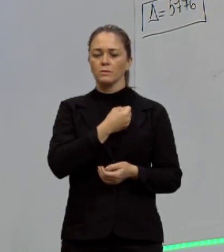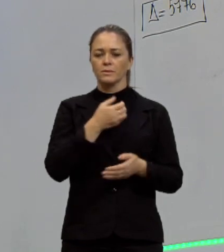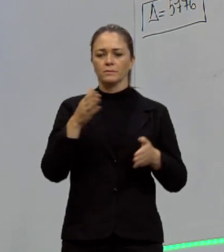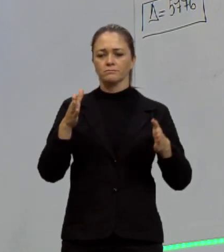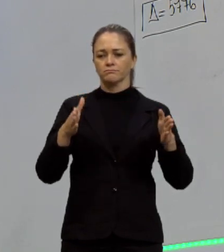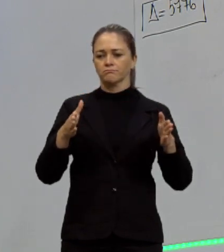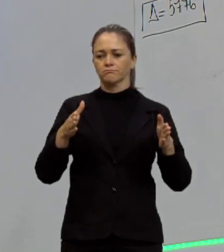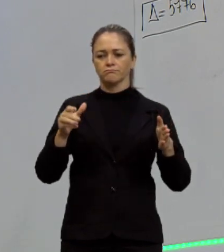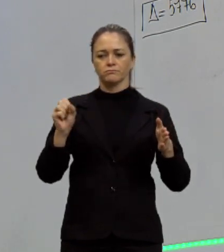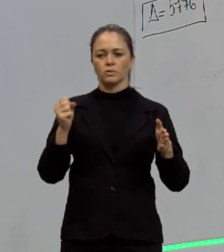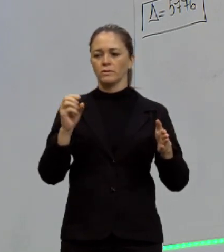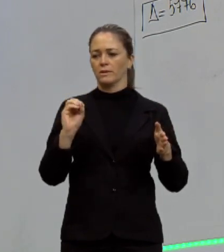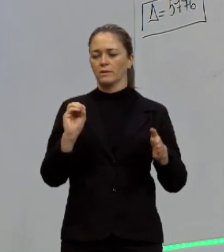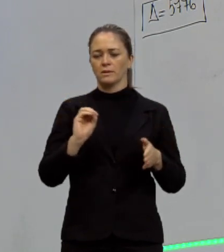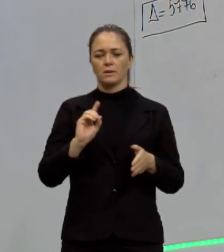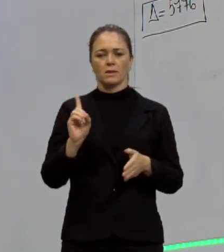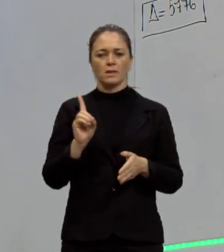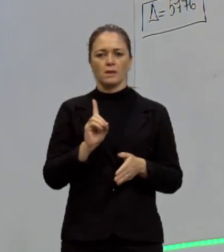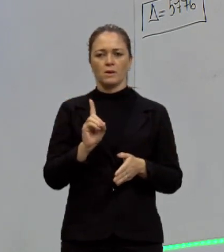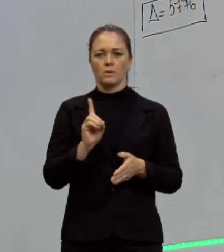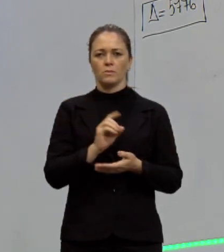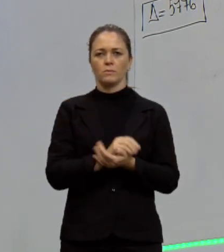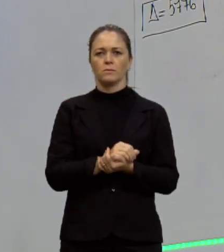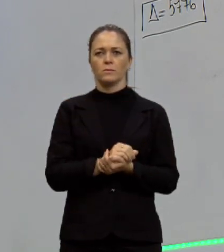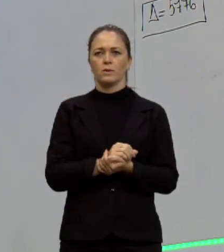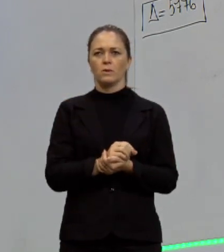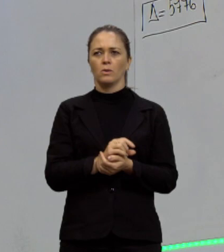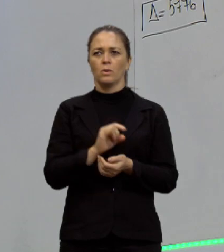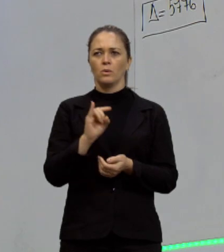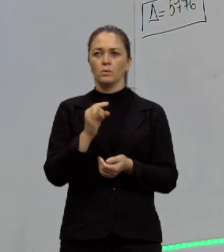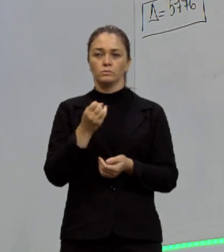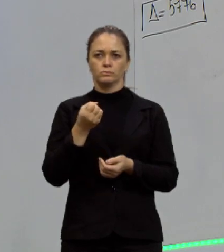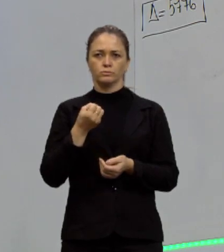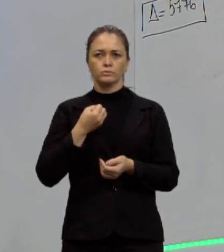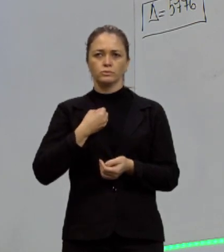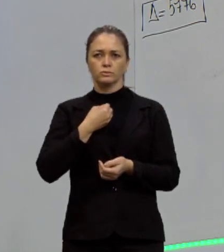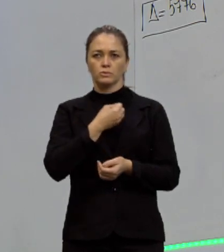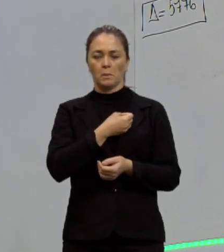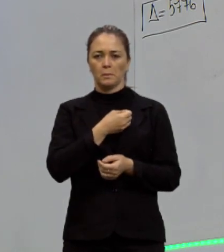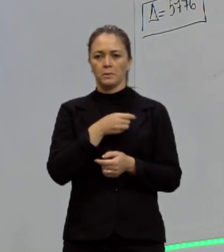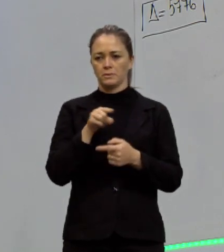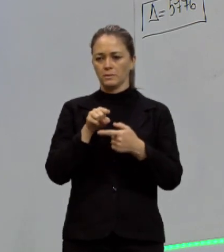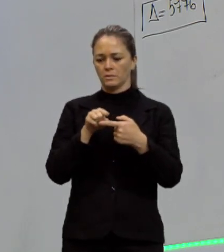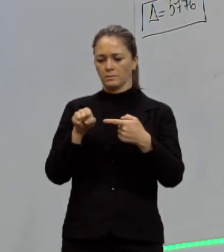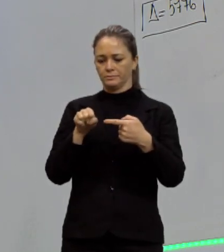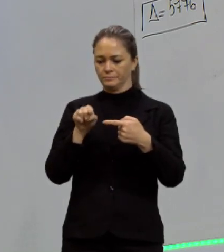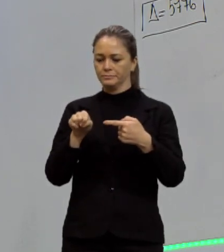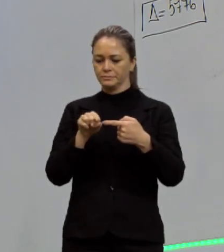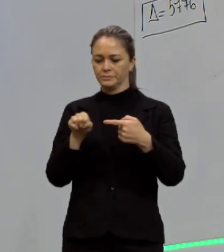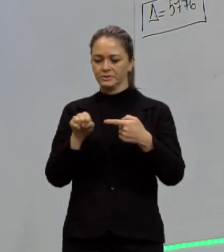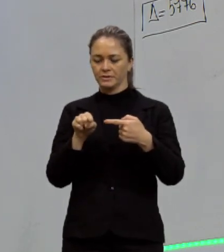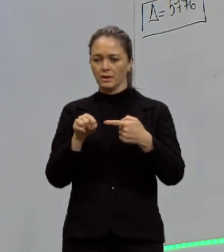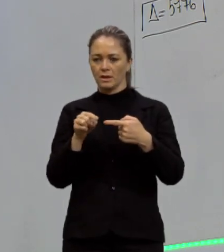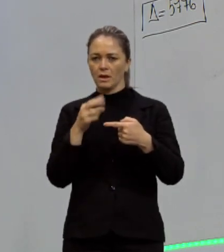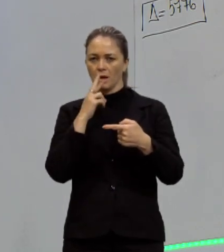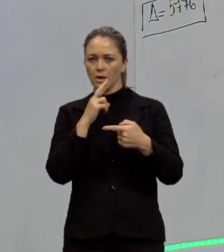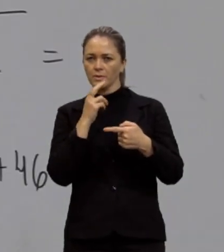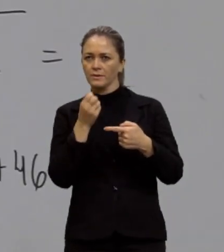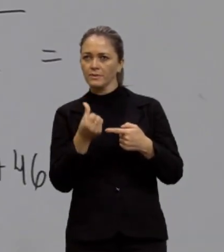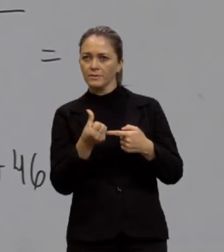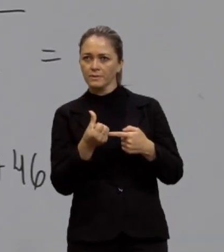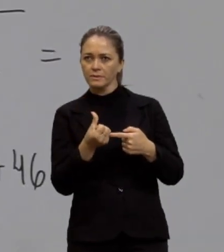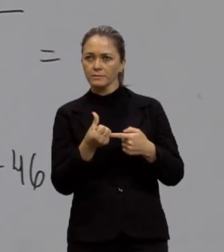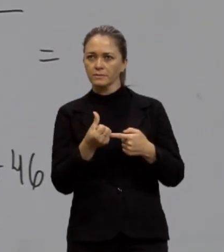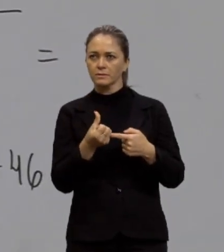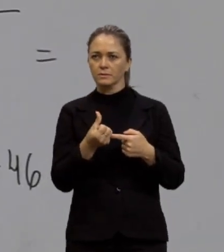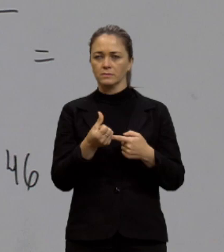disse que não. O último algarismo, quando eu vou multiplicar, tem que dar 6. 1 vezes 1,